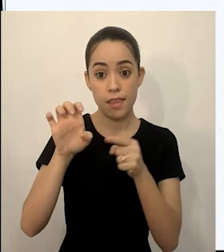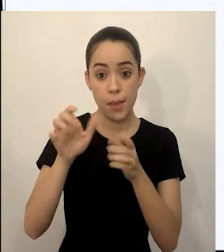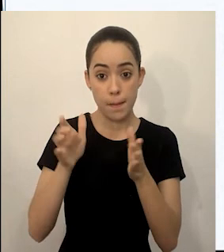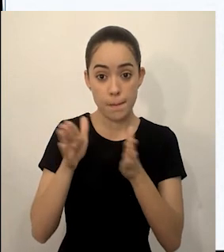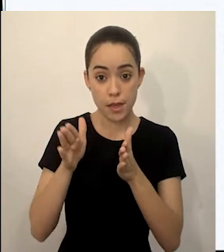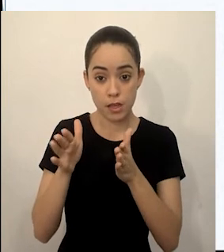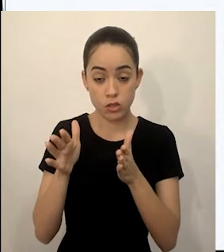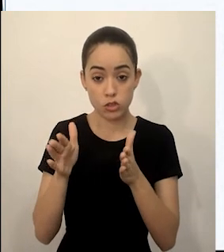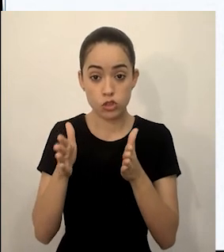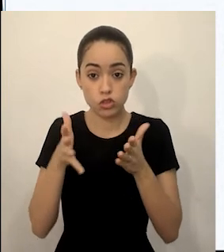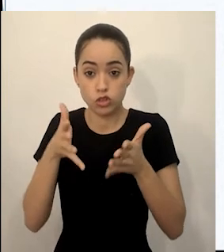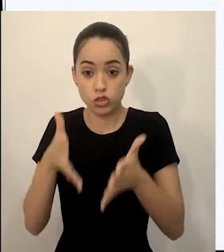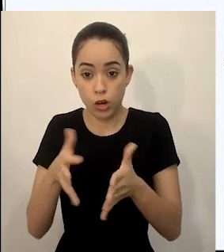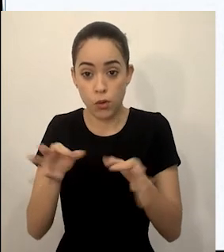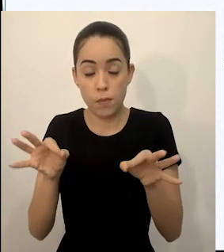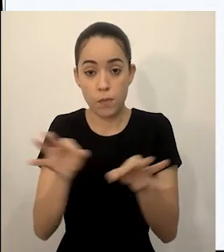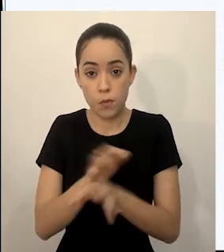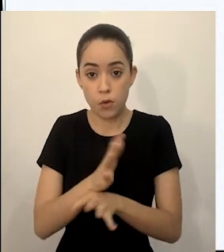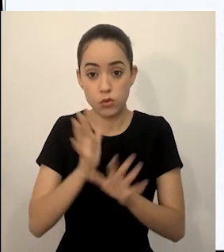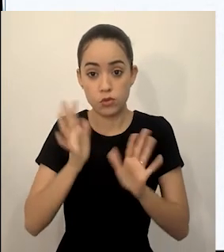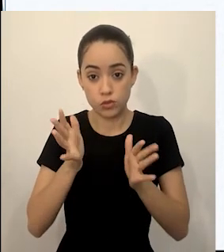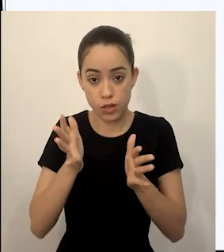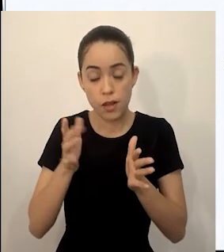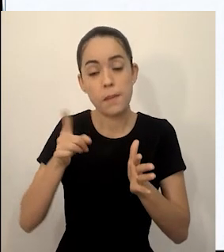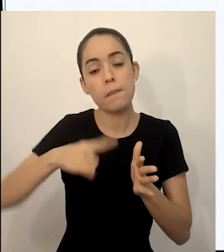Ao atingir-se a puberdade,